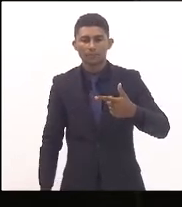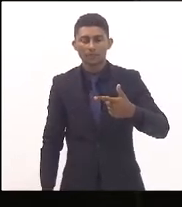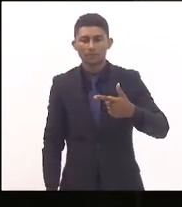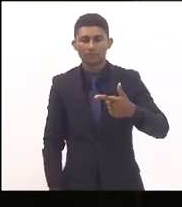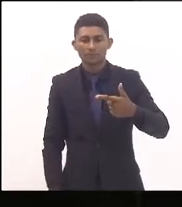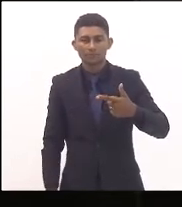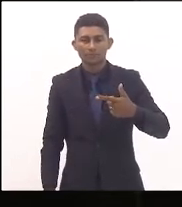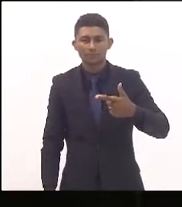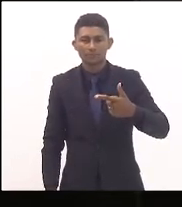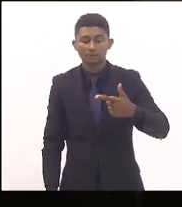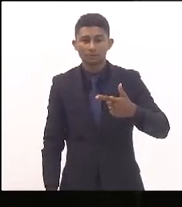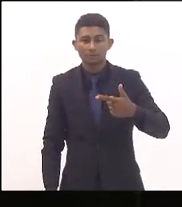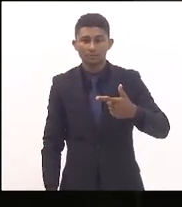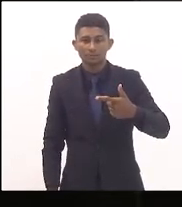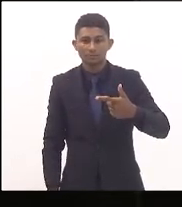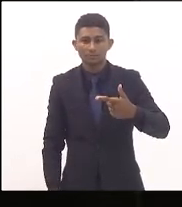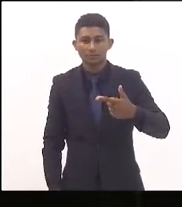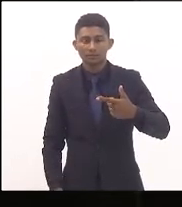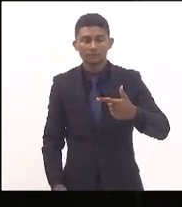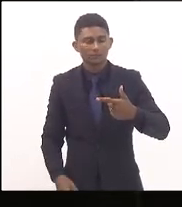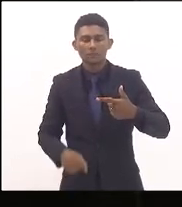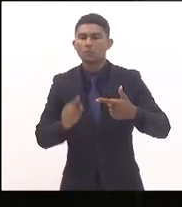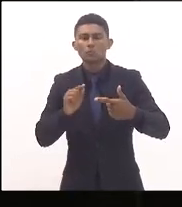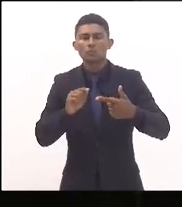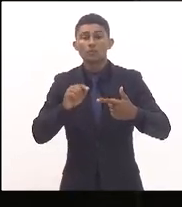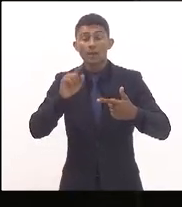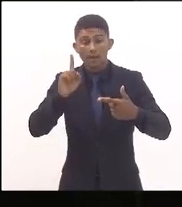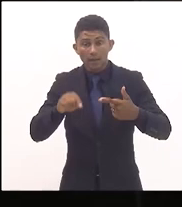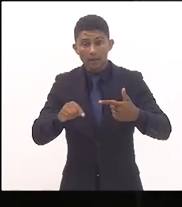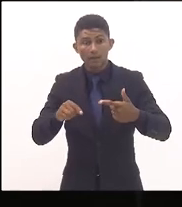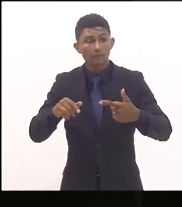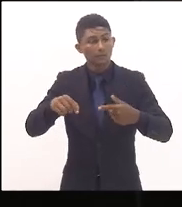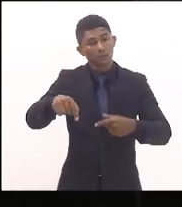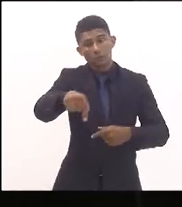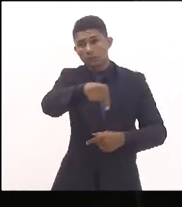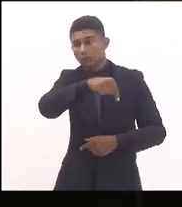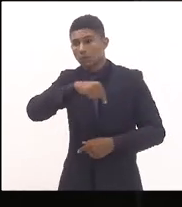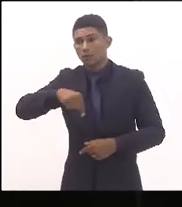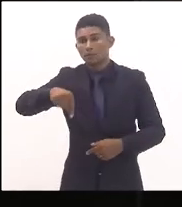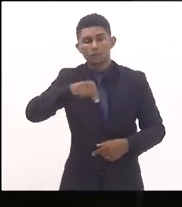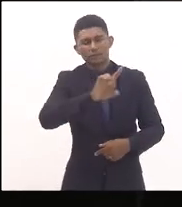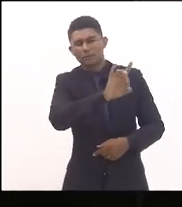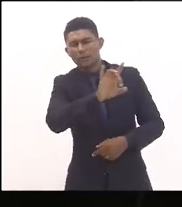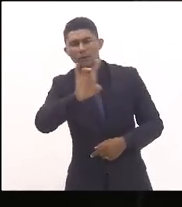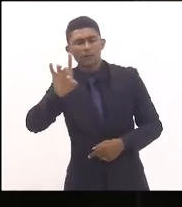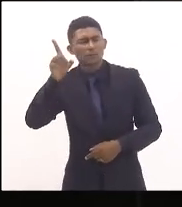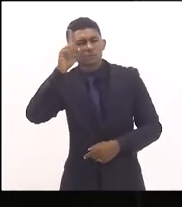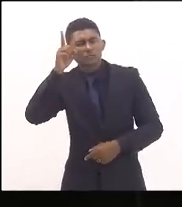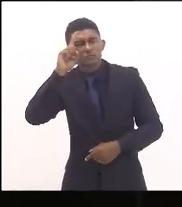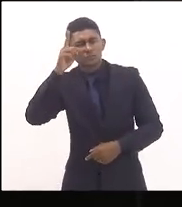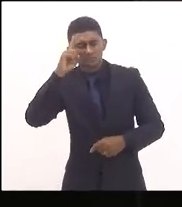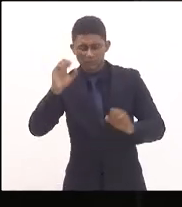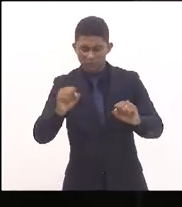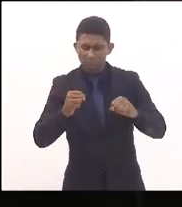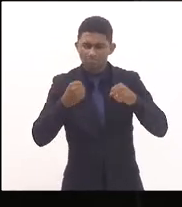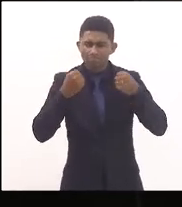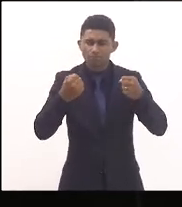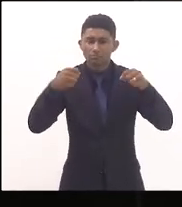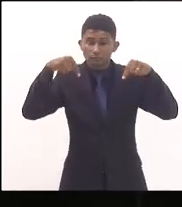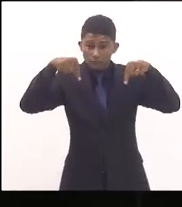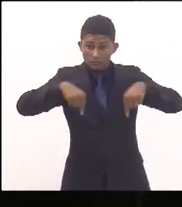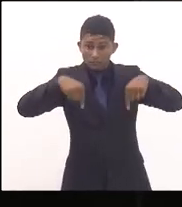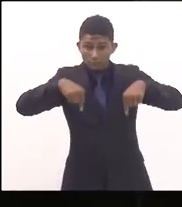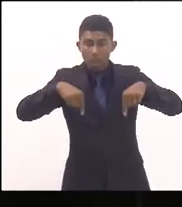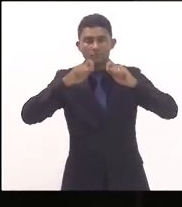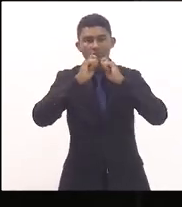e em segundo lugar Deputado essa medalha de cada cada um de nós que se esforça dia a dia para tornarem-se Parlamento